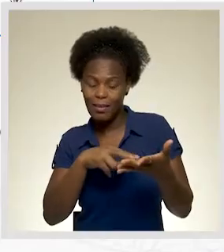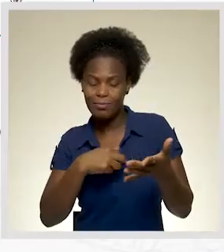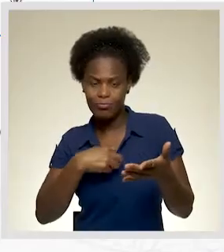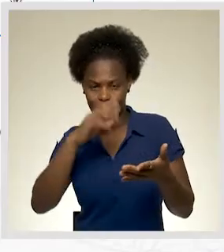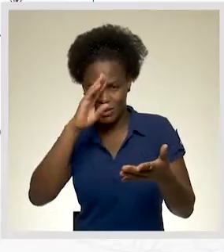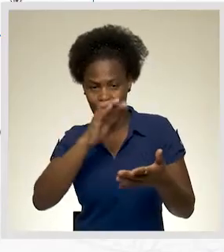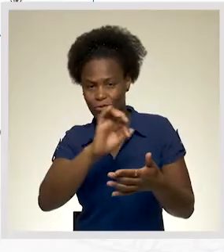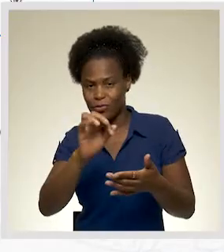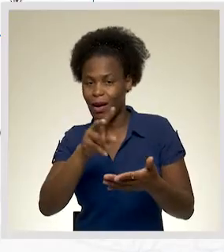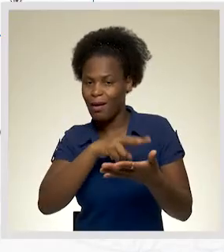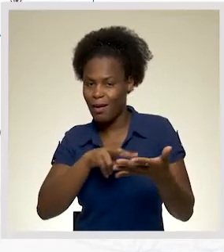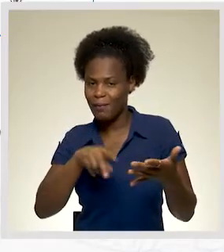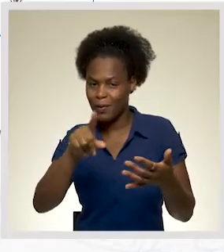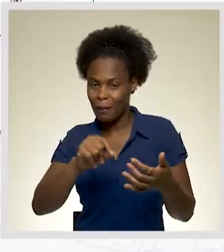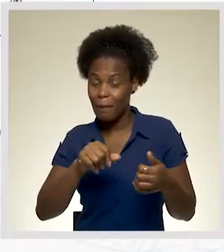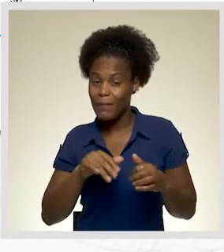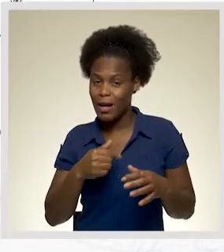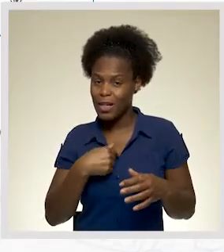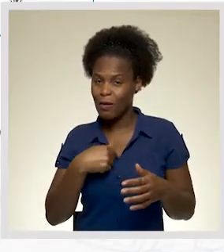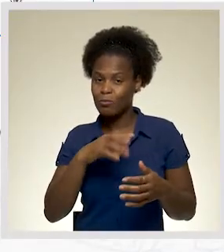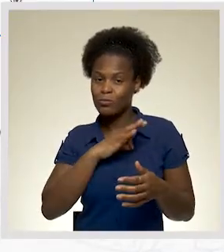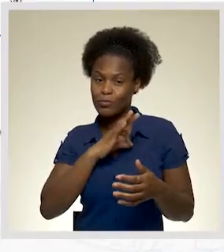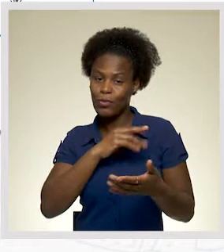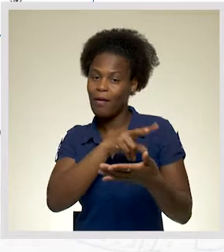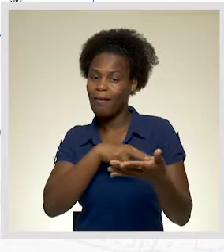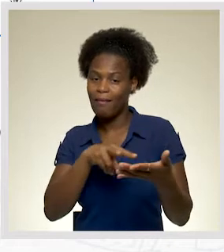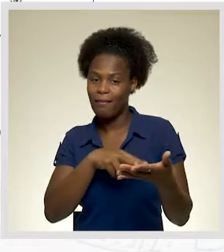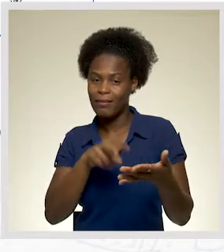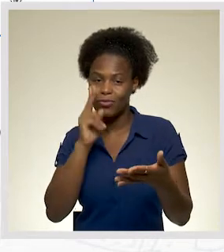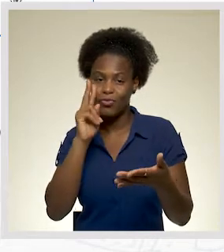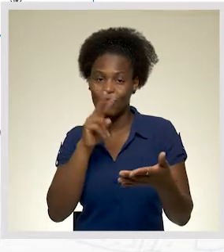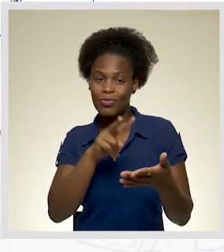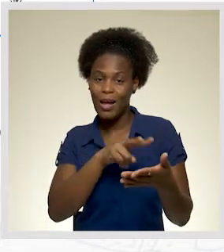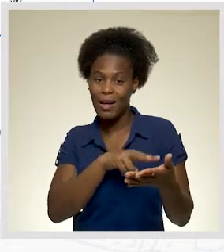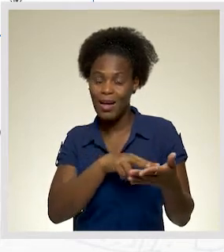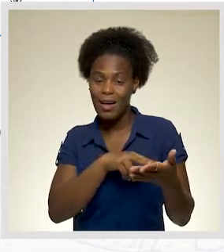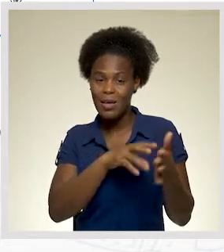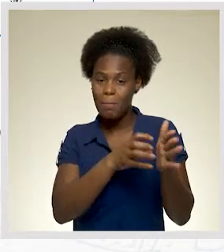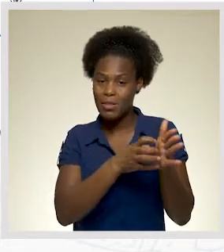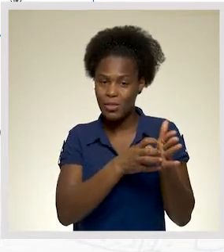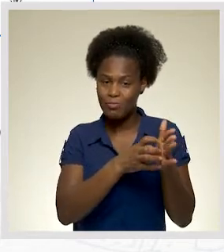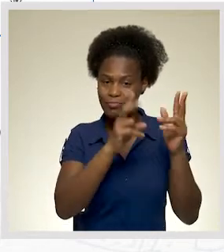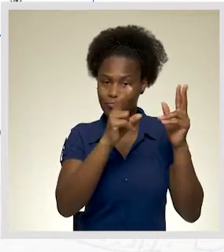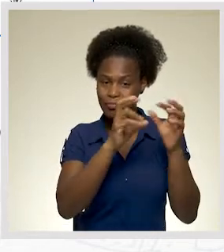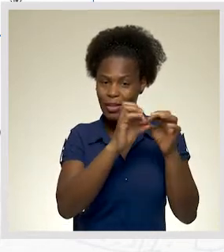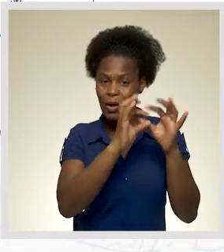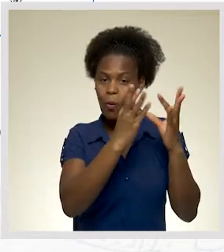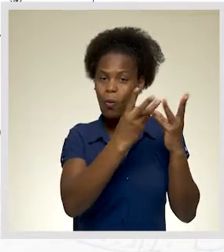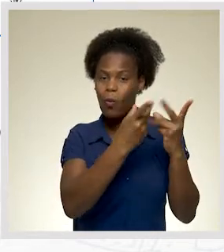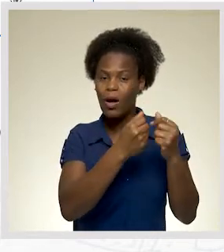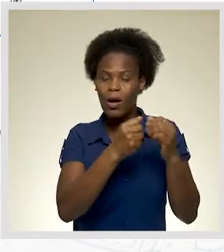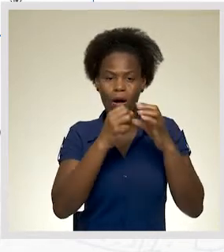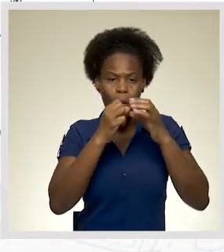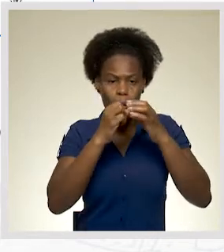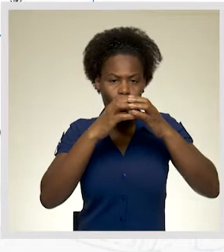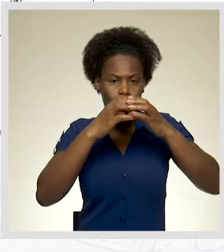ler. Observem as imagens referentes à quantidade de balões que cada amigo